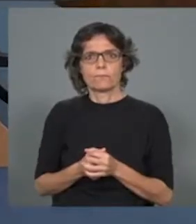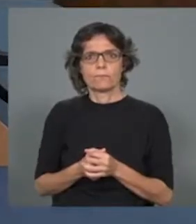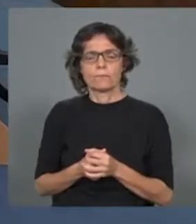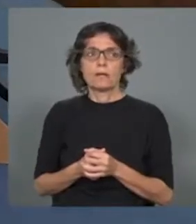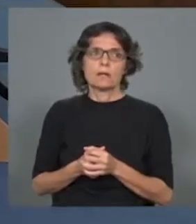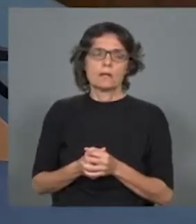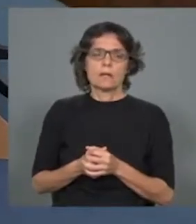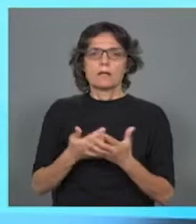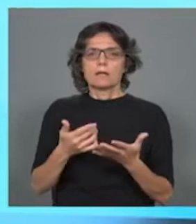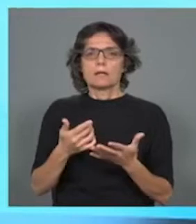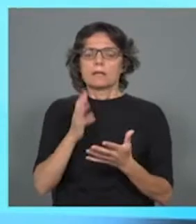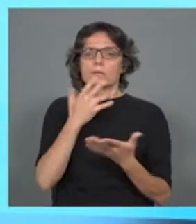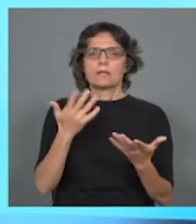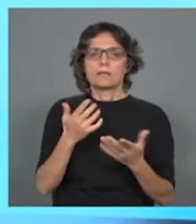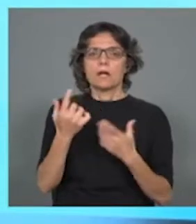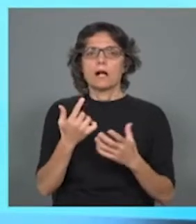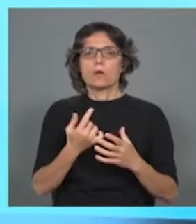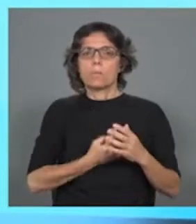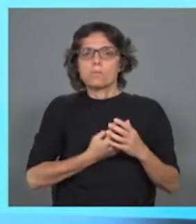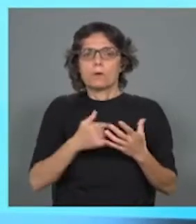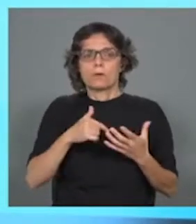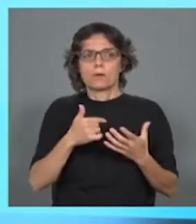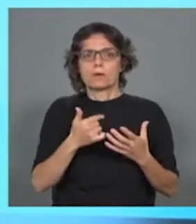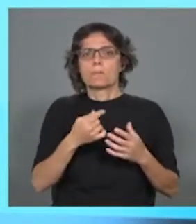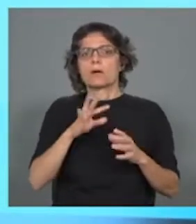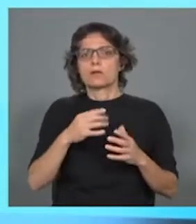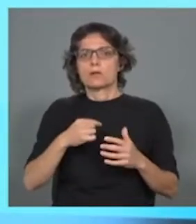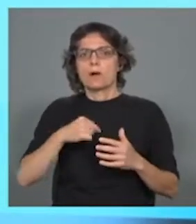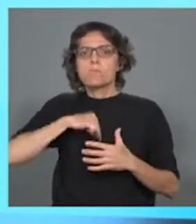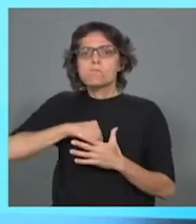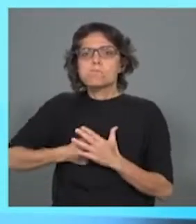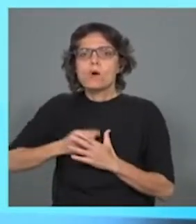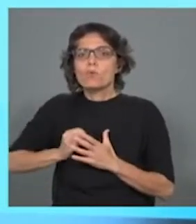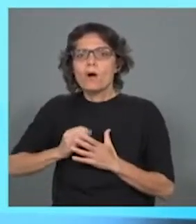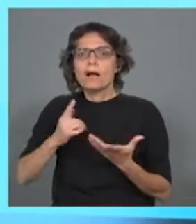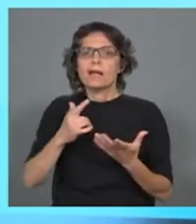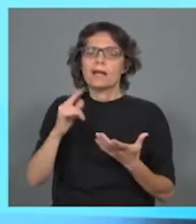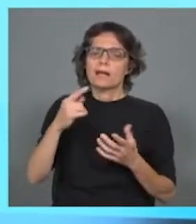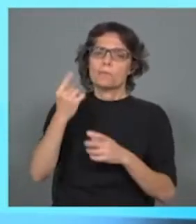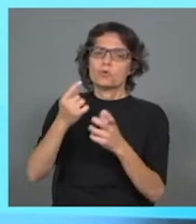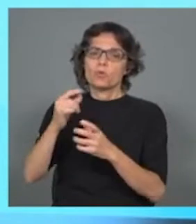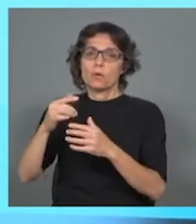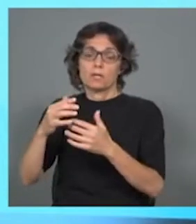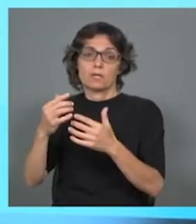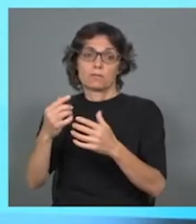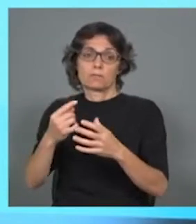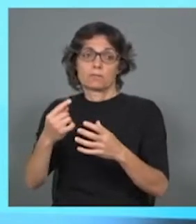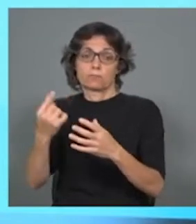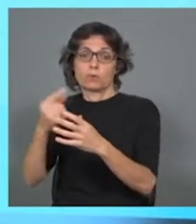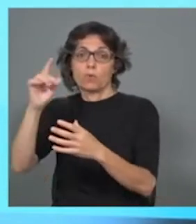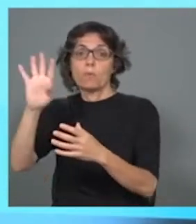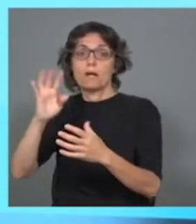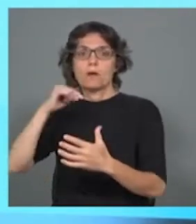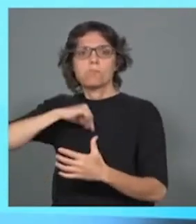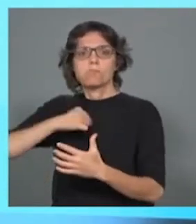não é a mesma coisa, porque há pessoas que estão isoladas e não sofrem de solidão, e há pessoas que sofrem de solidão e não estão isoladas, não é? Mas, de facto, este